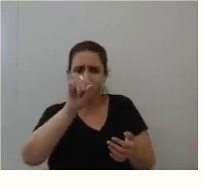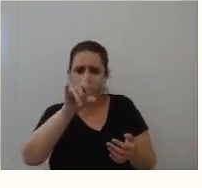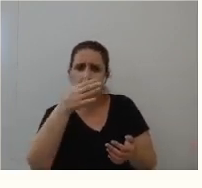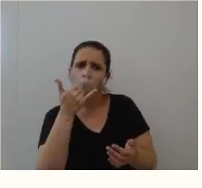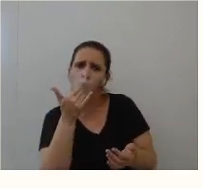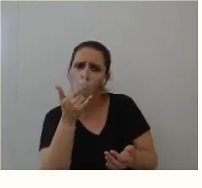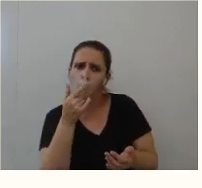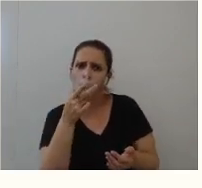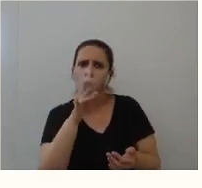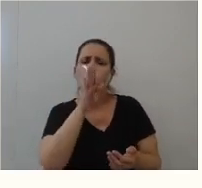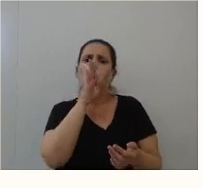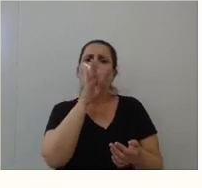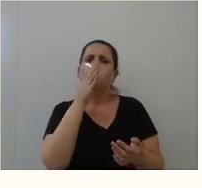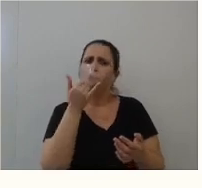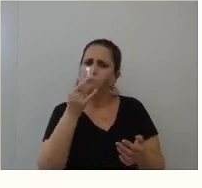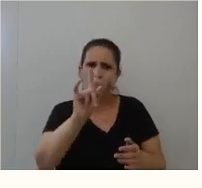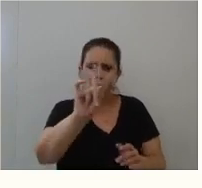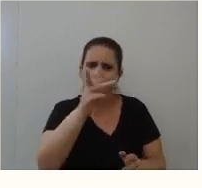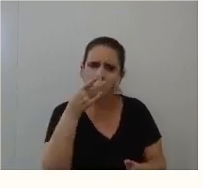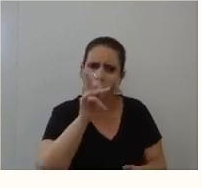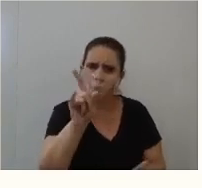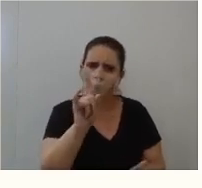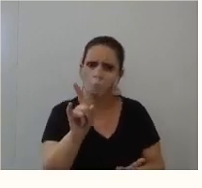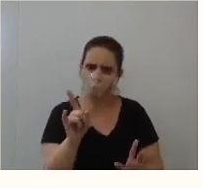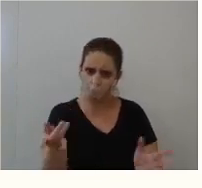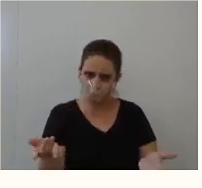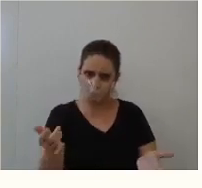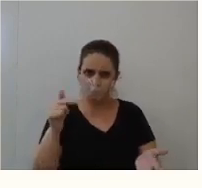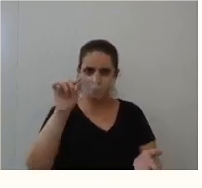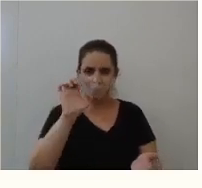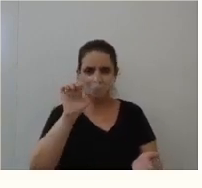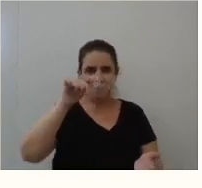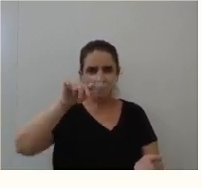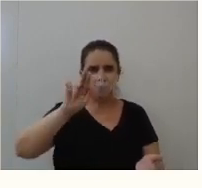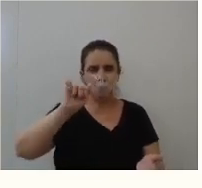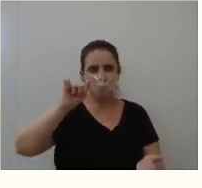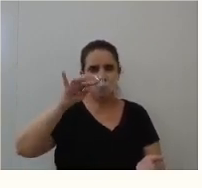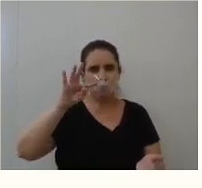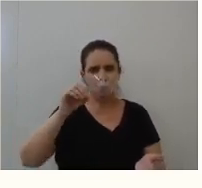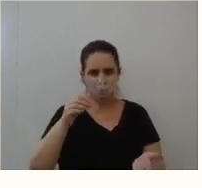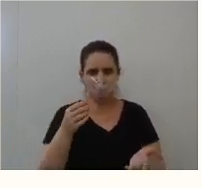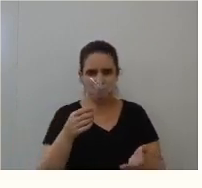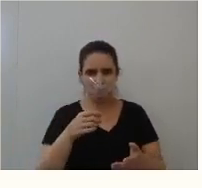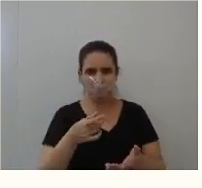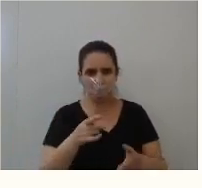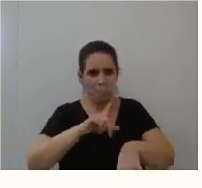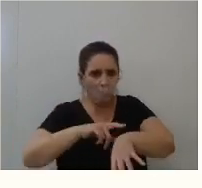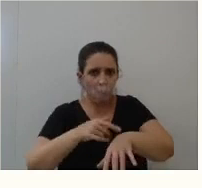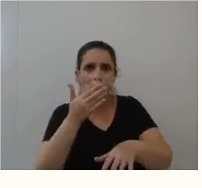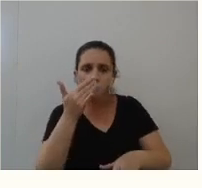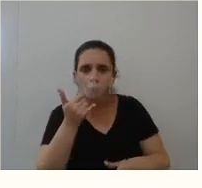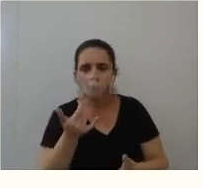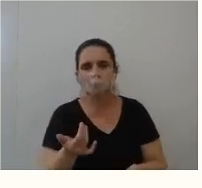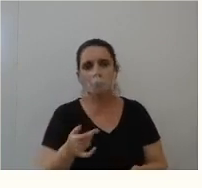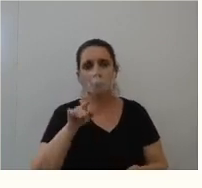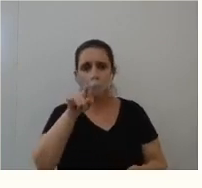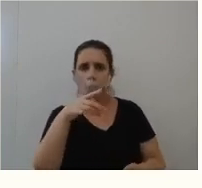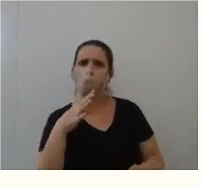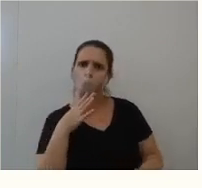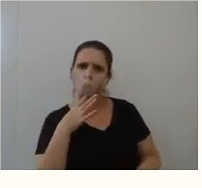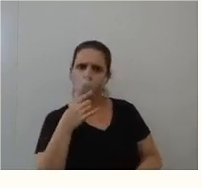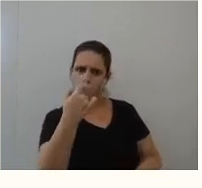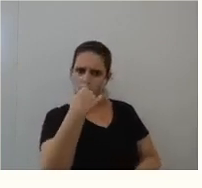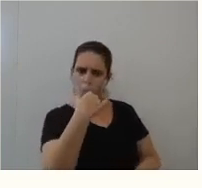é um outro exemplo de oração subordinada que tem valor temporal. Ela me